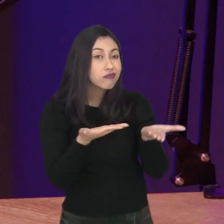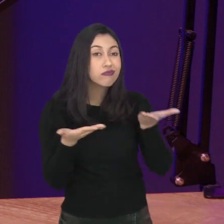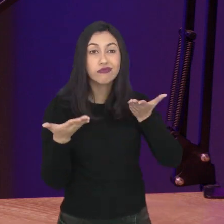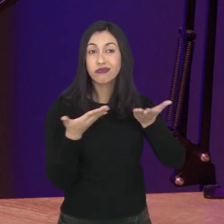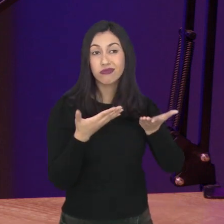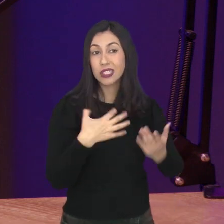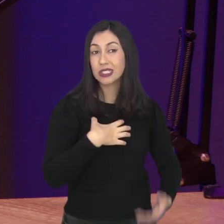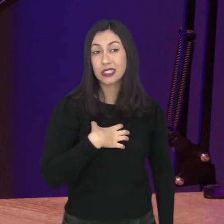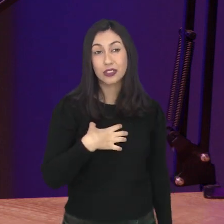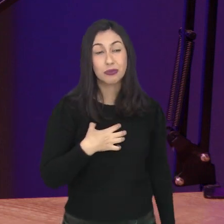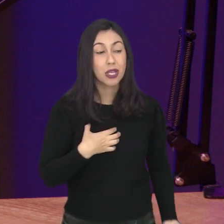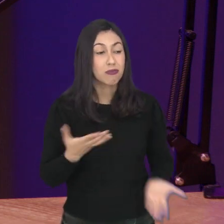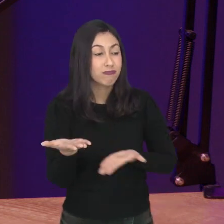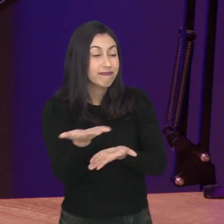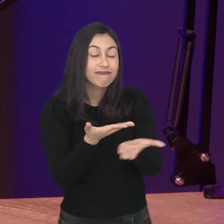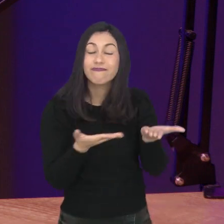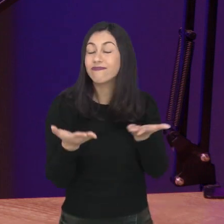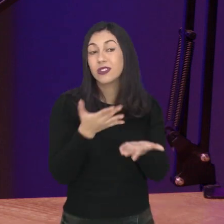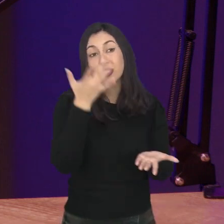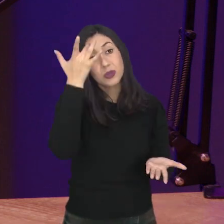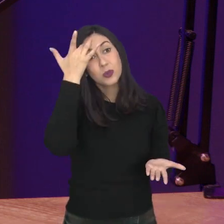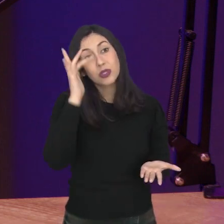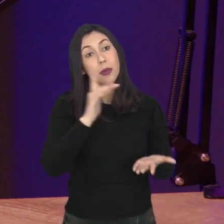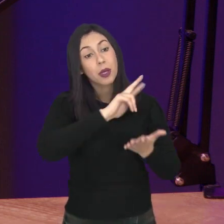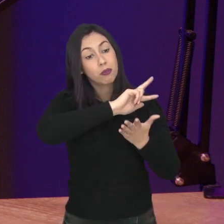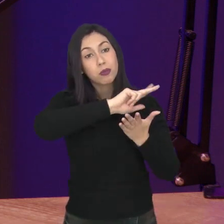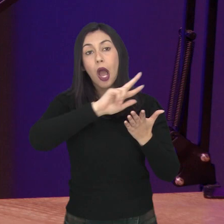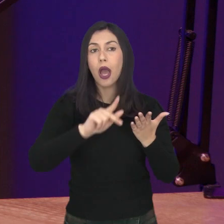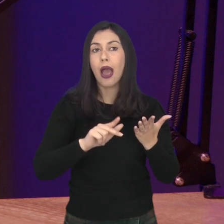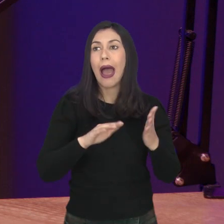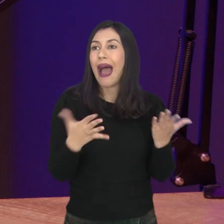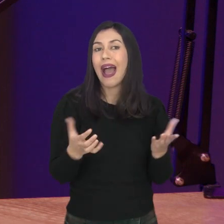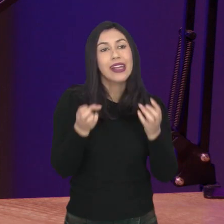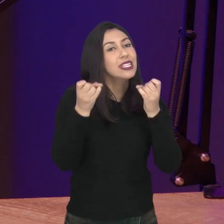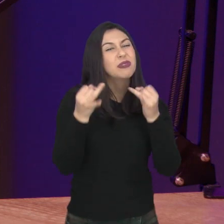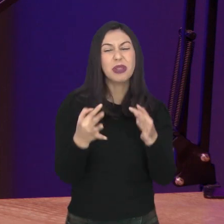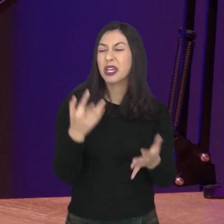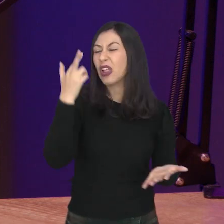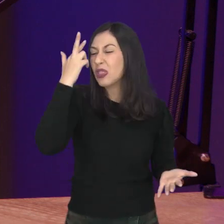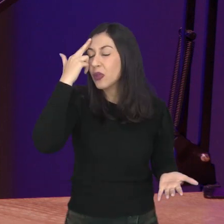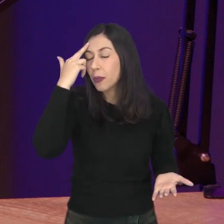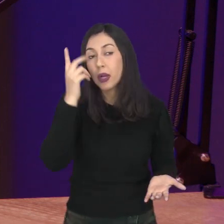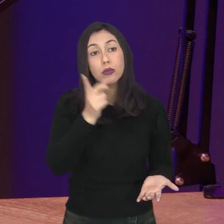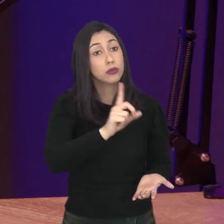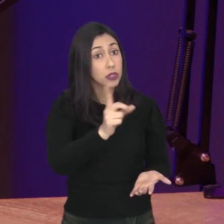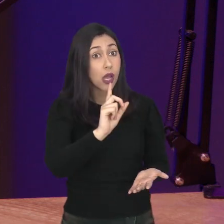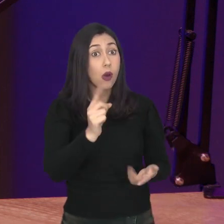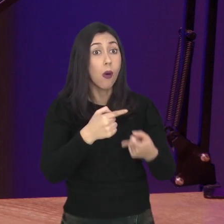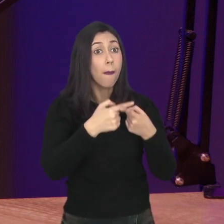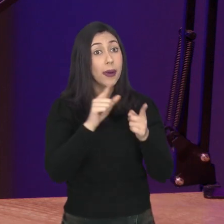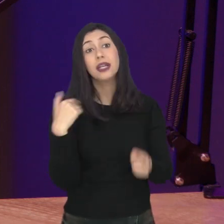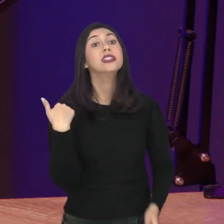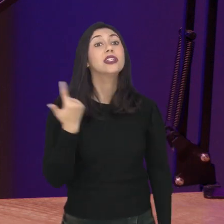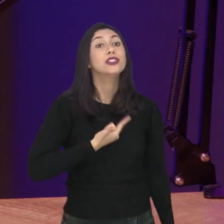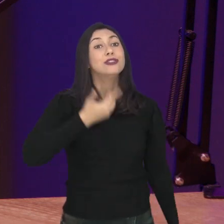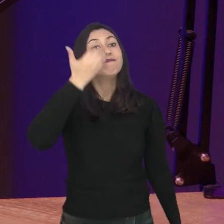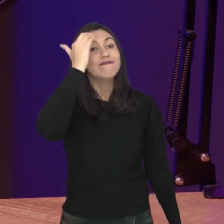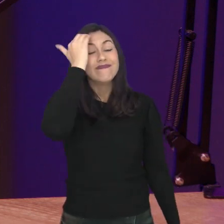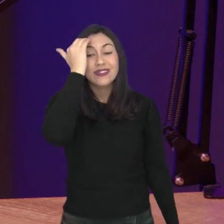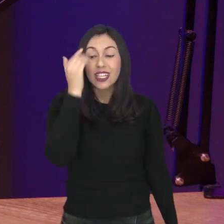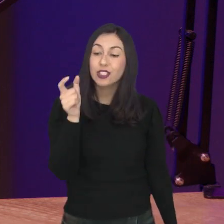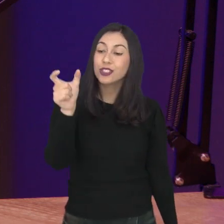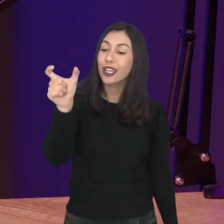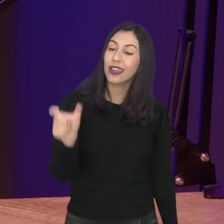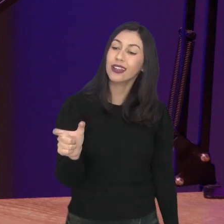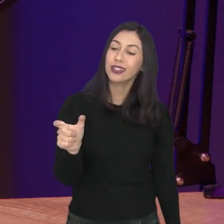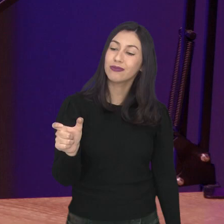afetivamente. E daí por isso, né, e por outras questões, não justificando, mas tentando entender o que leva esse agressor a ser o agressor,